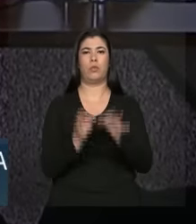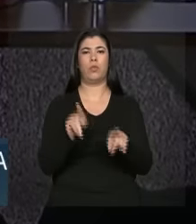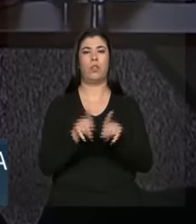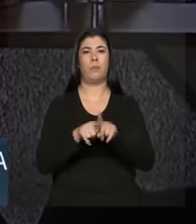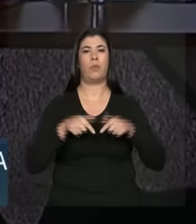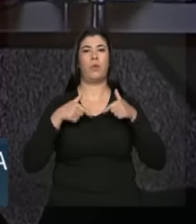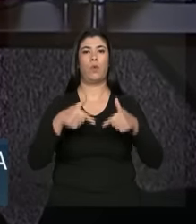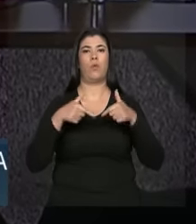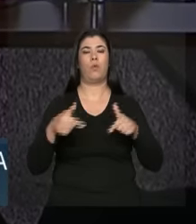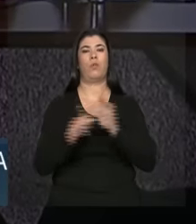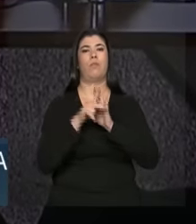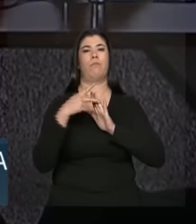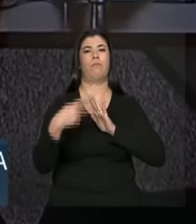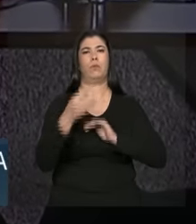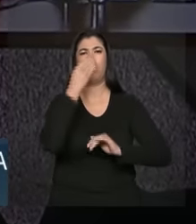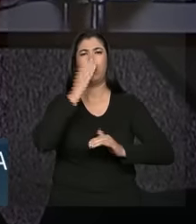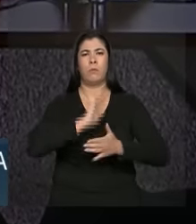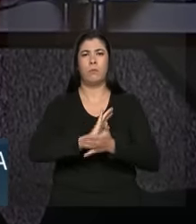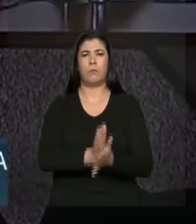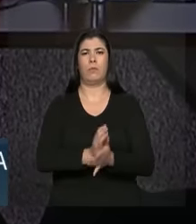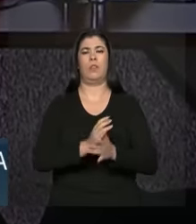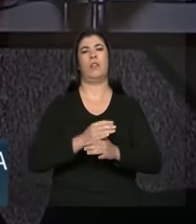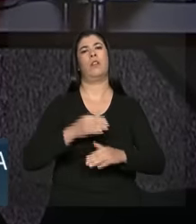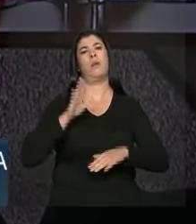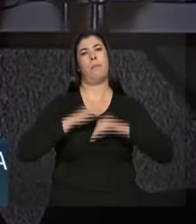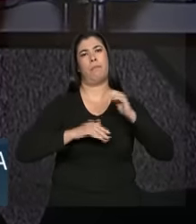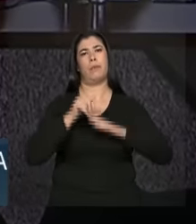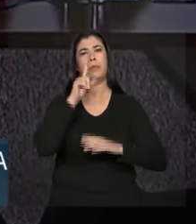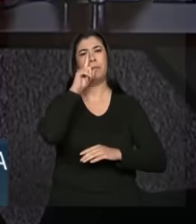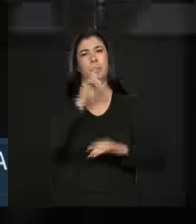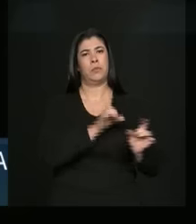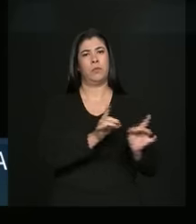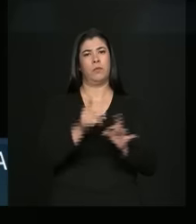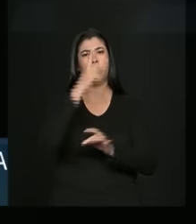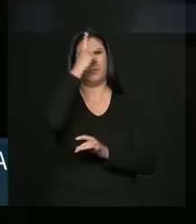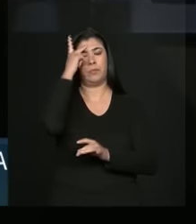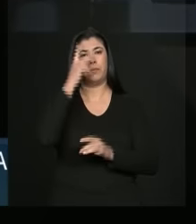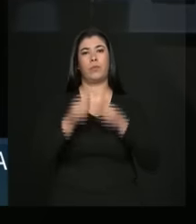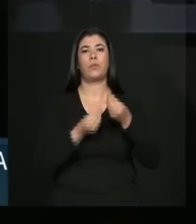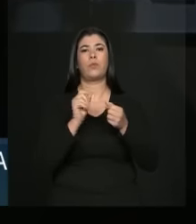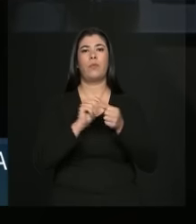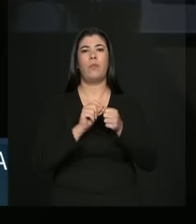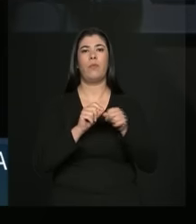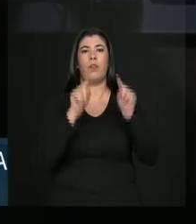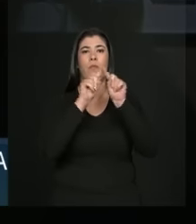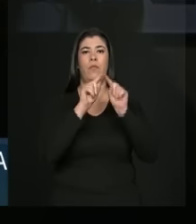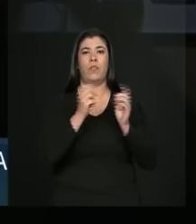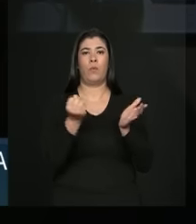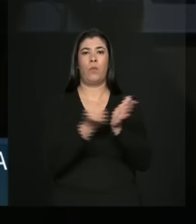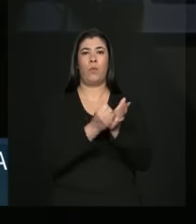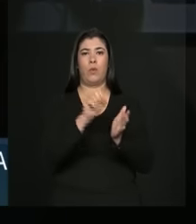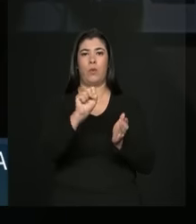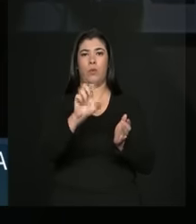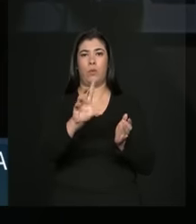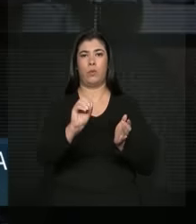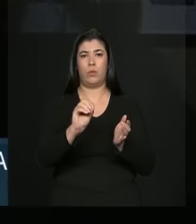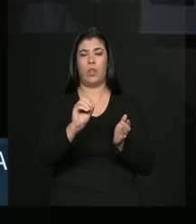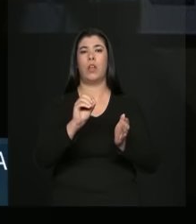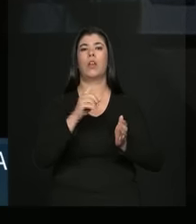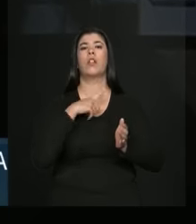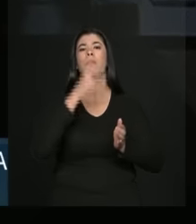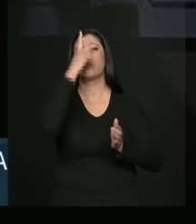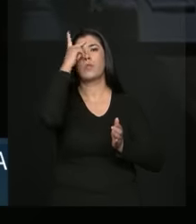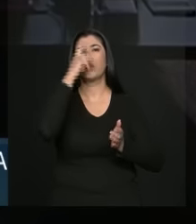a tão deprimente crime para a confecção da arte do selo o artista